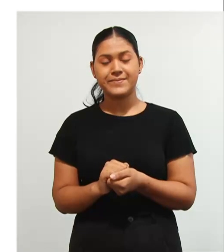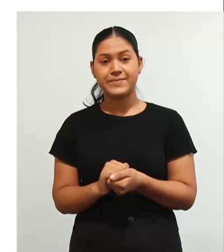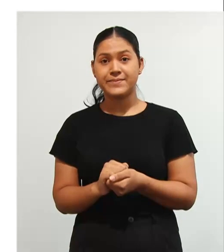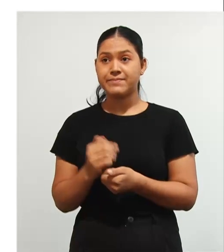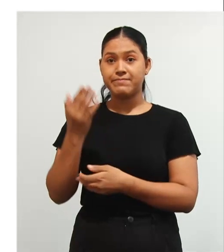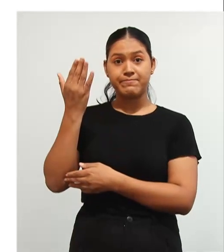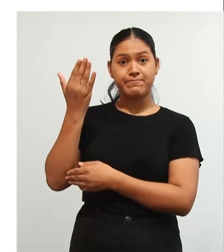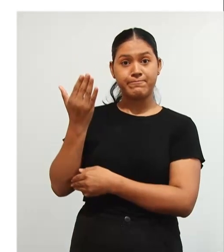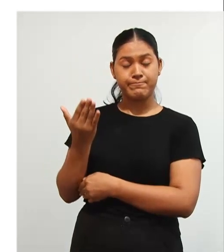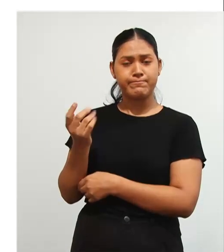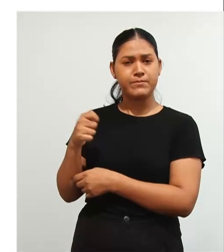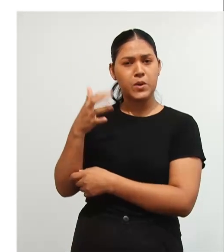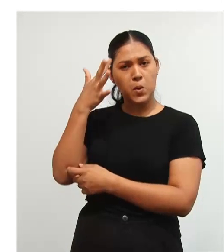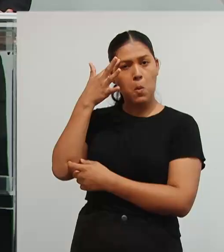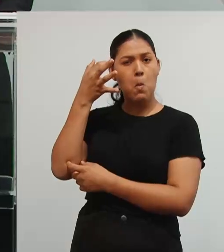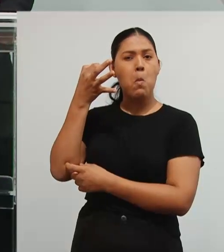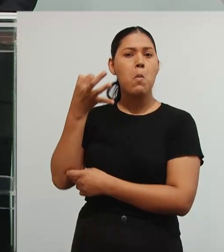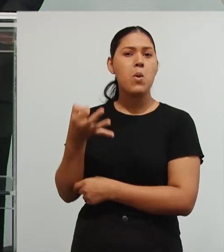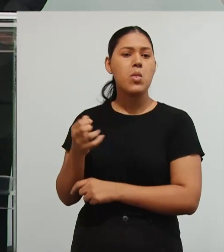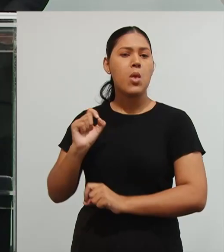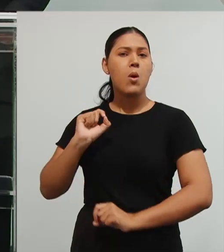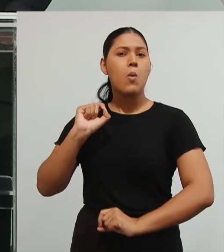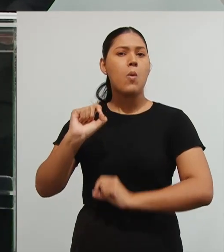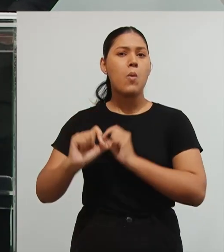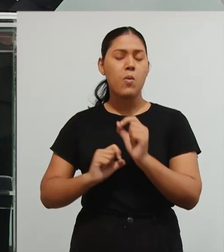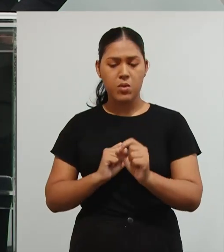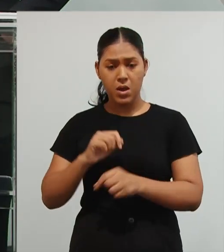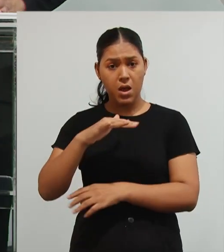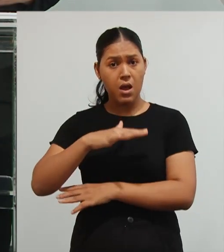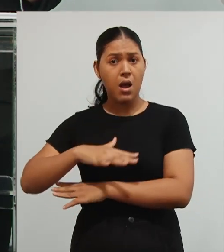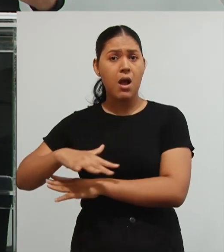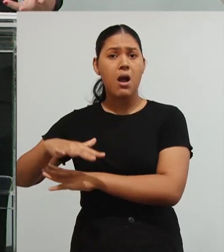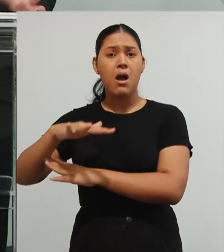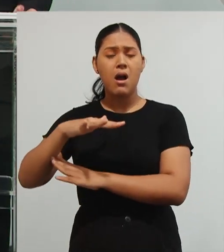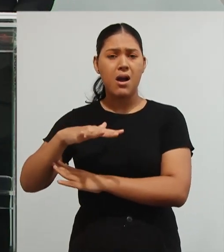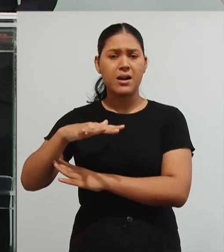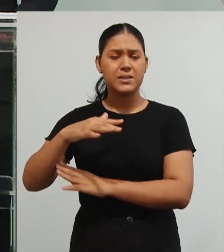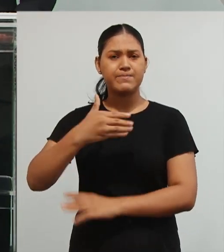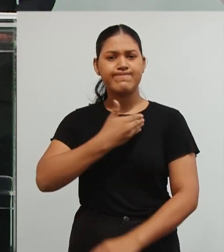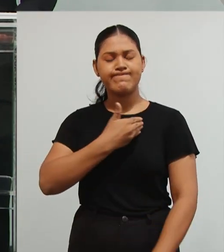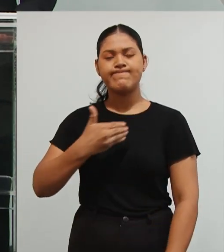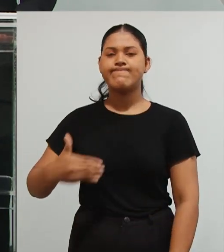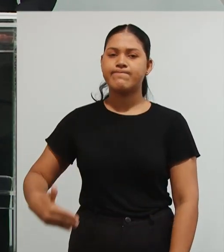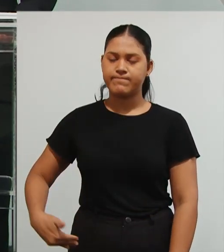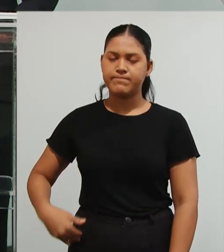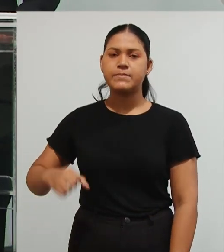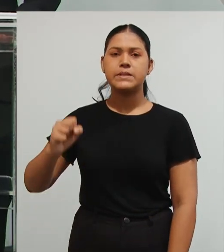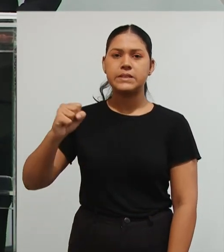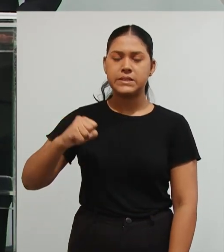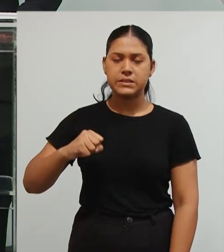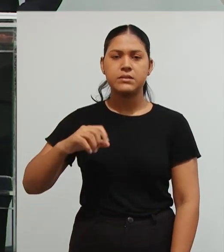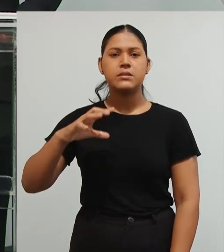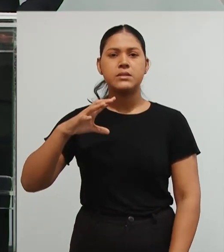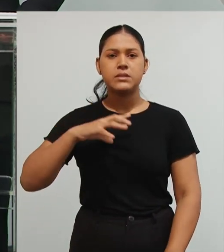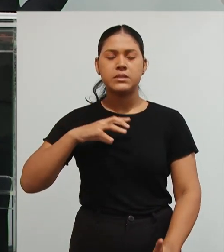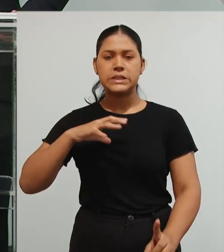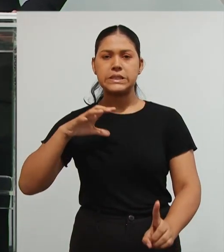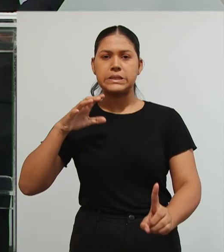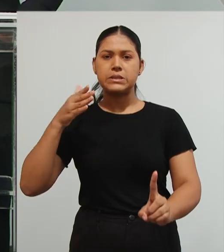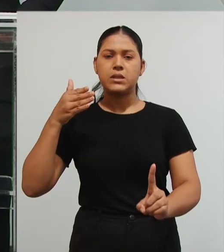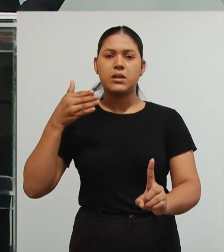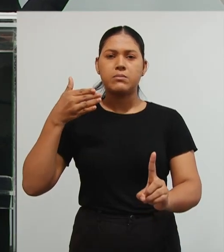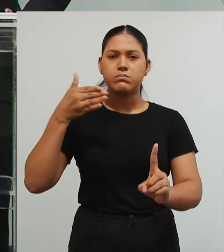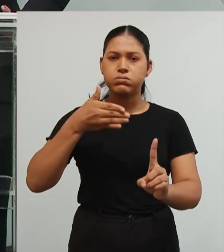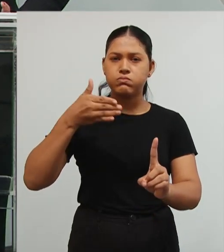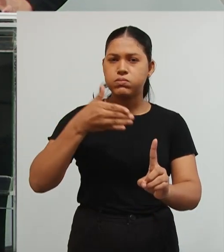Aqui a gente entende, então, que o nosso setor público sofre de duras críticas e muitas vezes a gente é atribuído ao